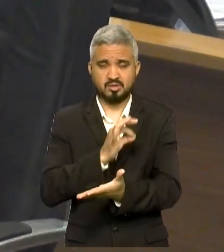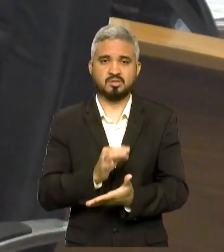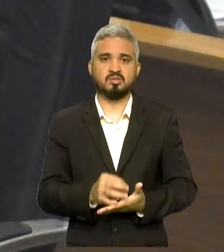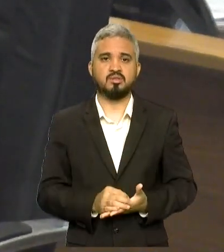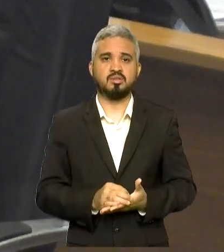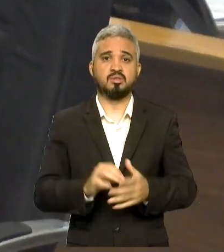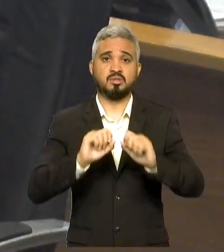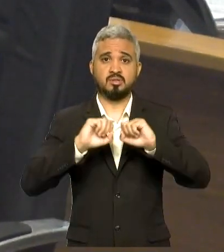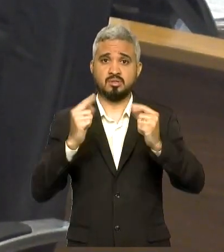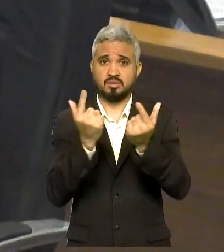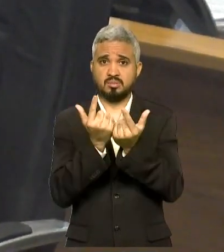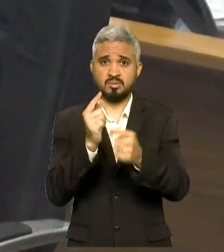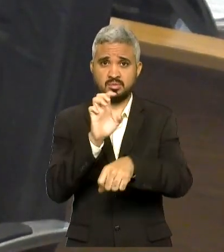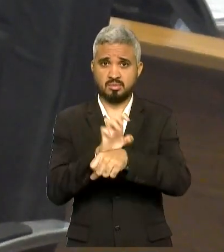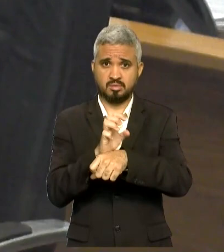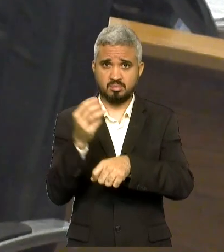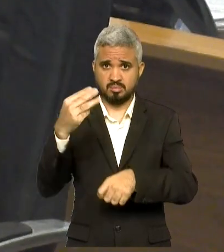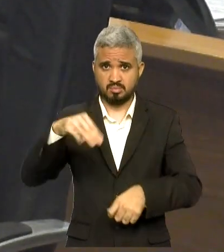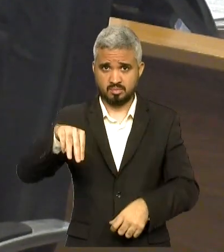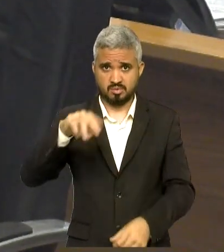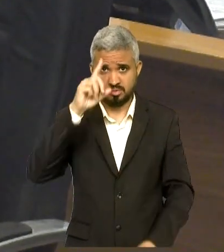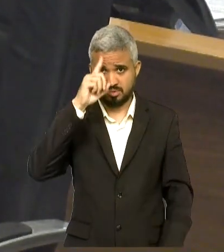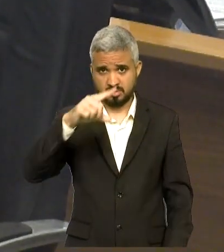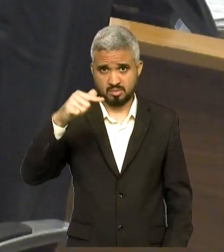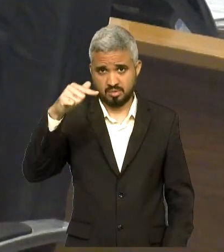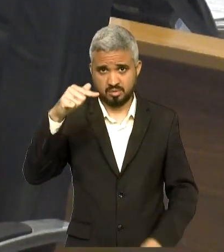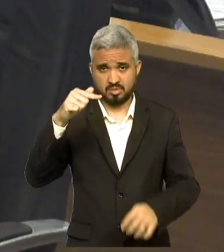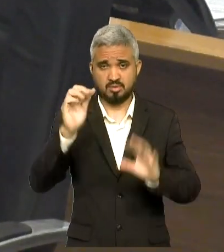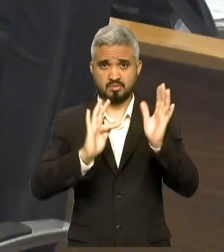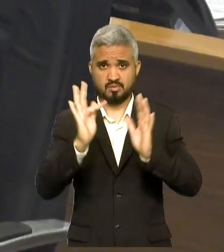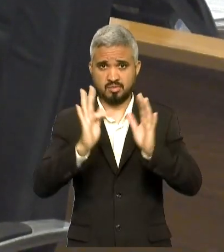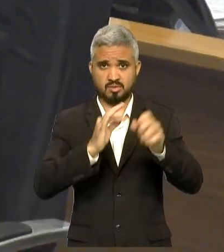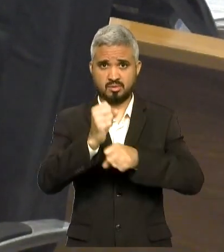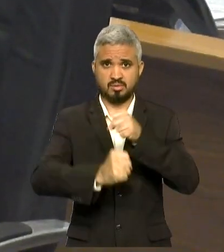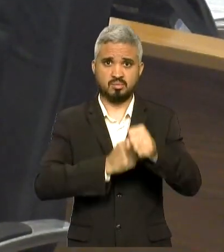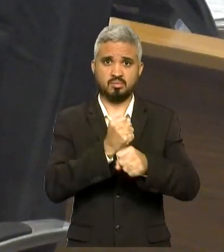Beckmann, 7 de fevereiro de 2024.